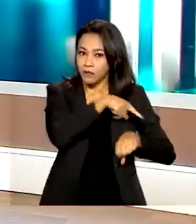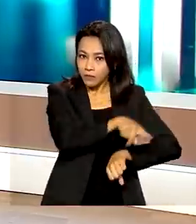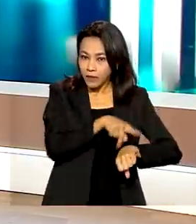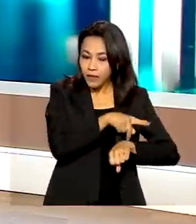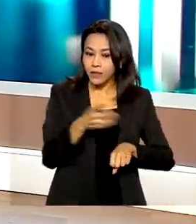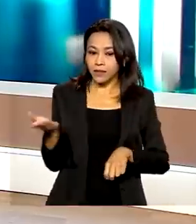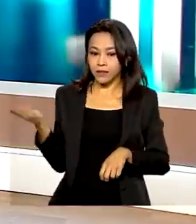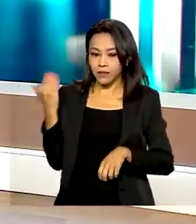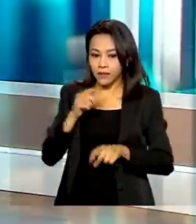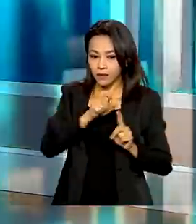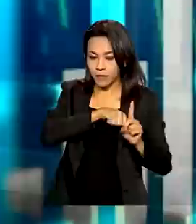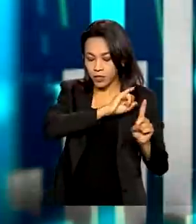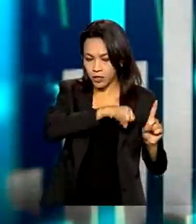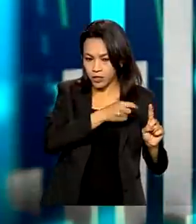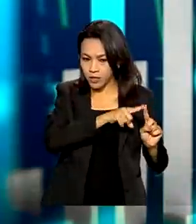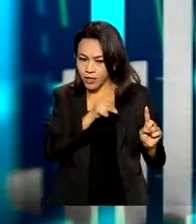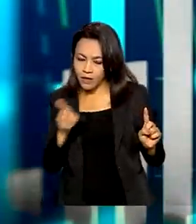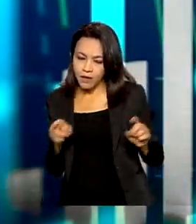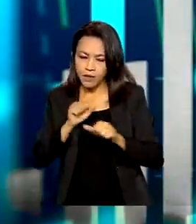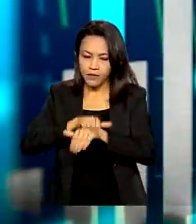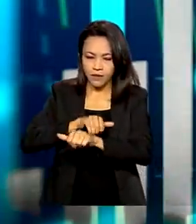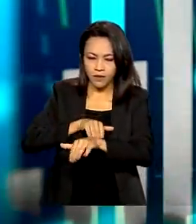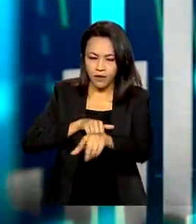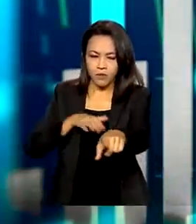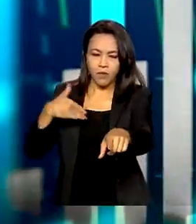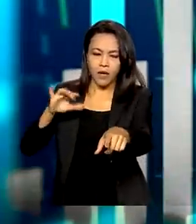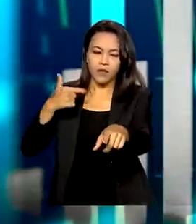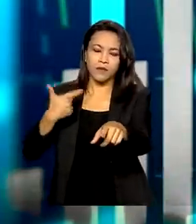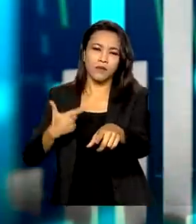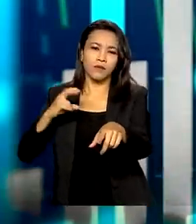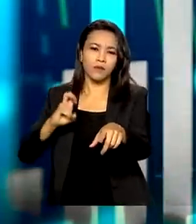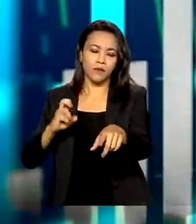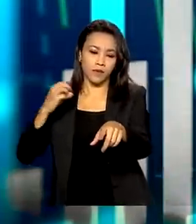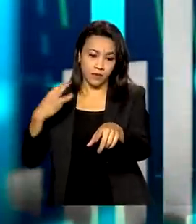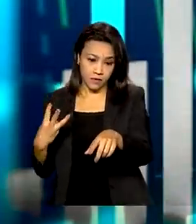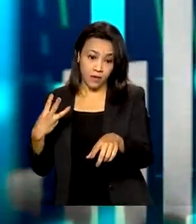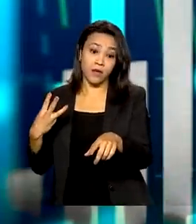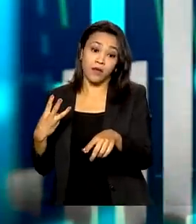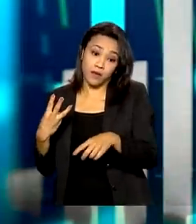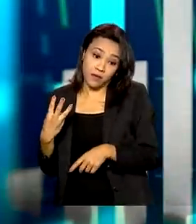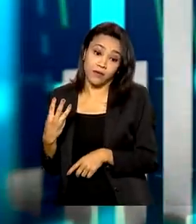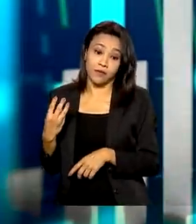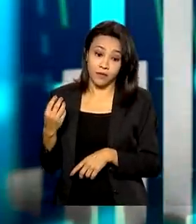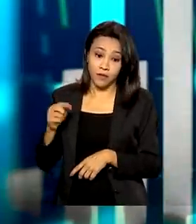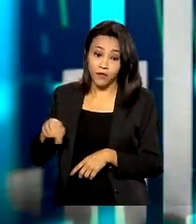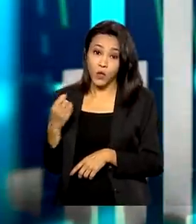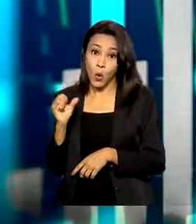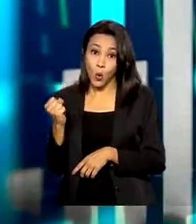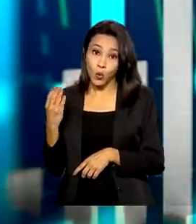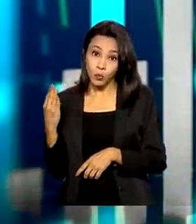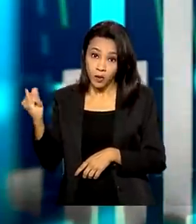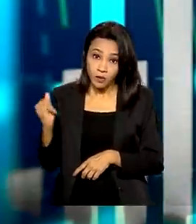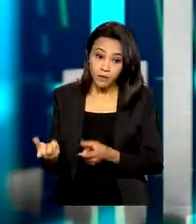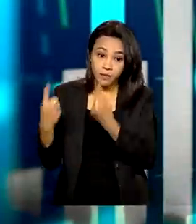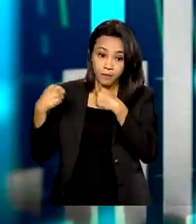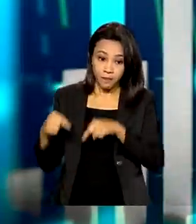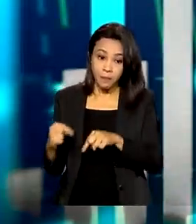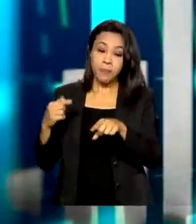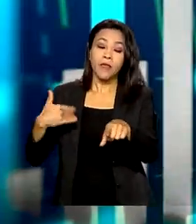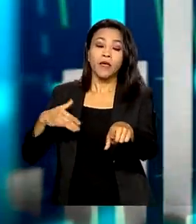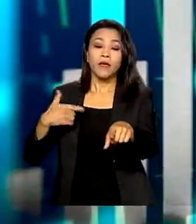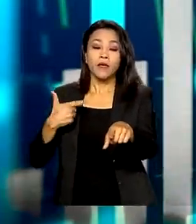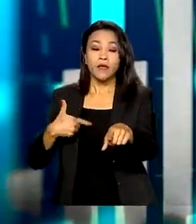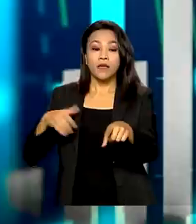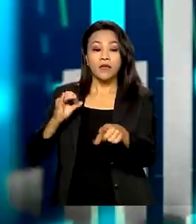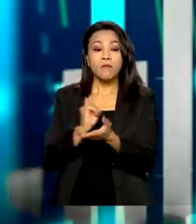tivemos de janeiro a setembro, exportações de mais de 250 bilhões de dólares, 253,8, e importações de mais